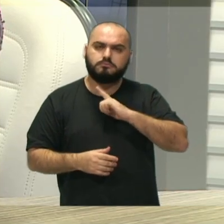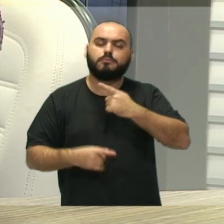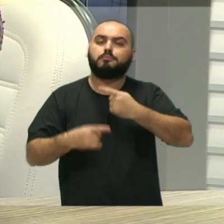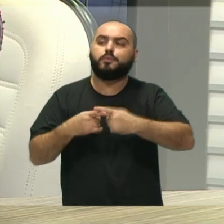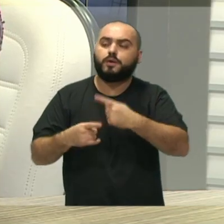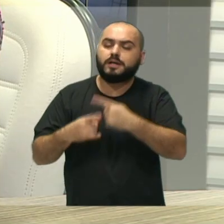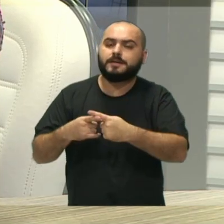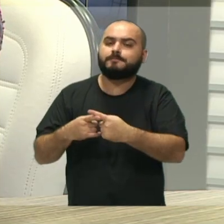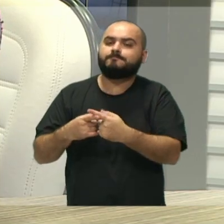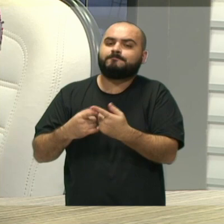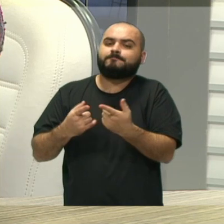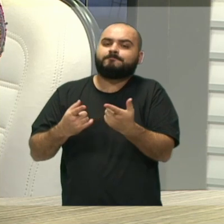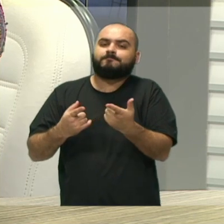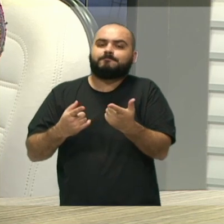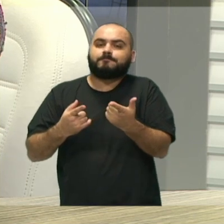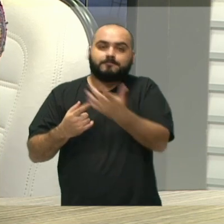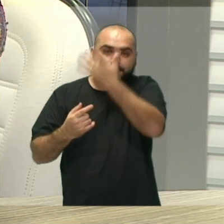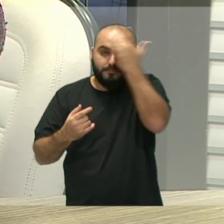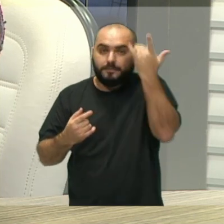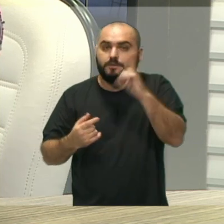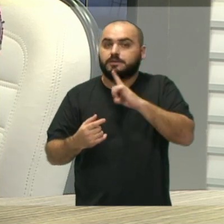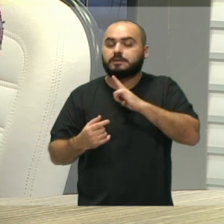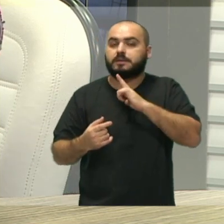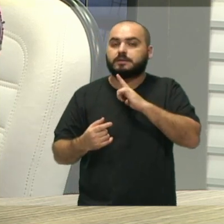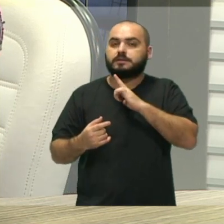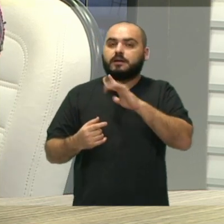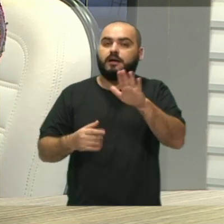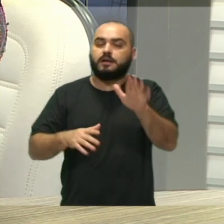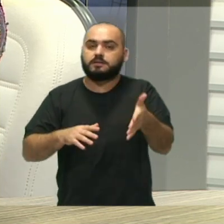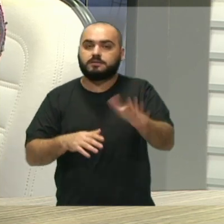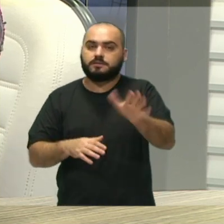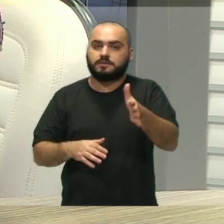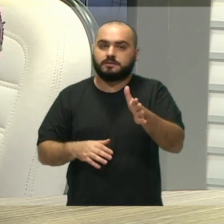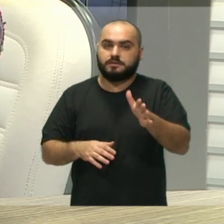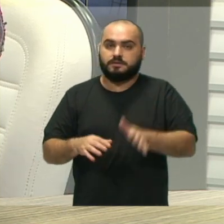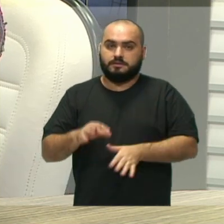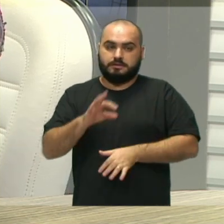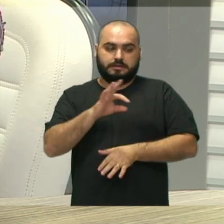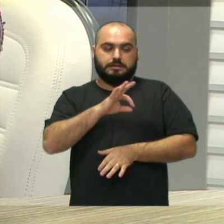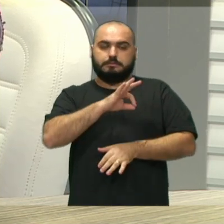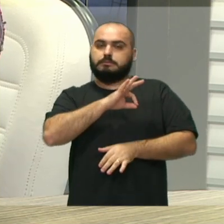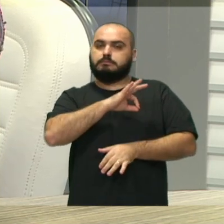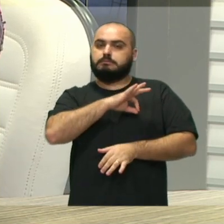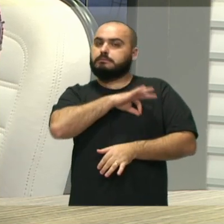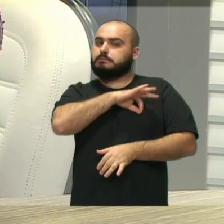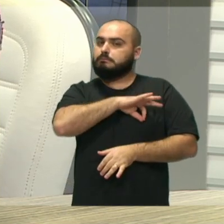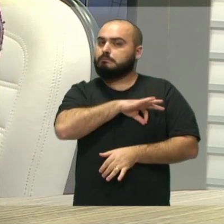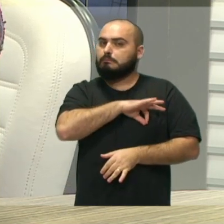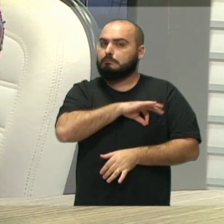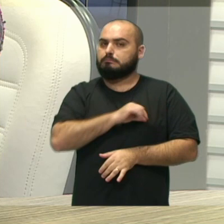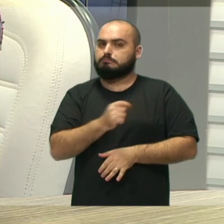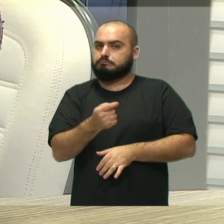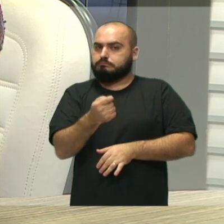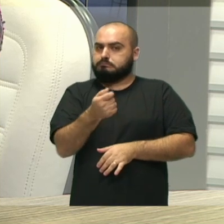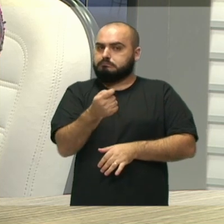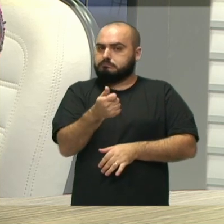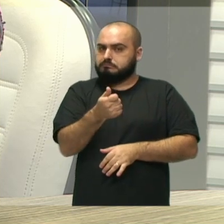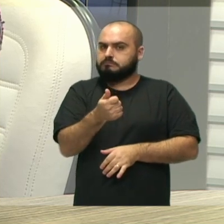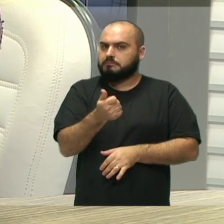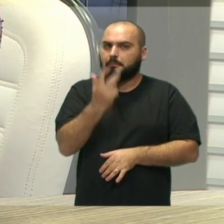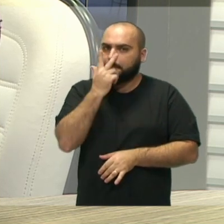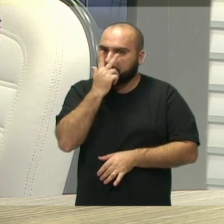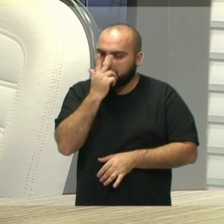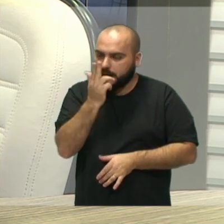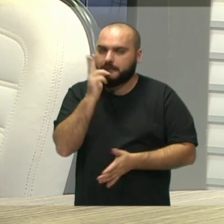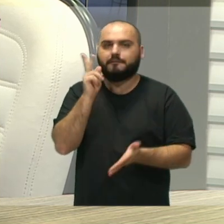e mais ainda quando a pessoa tem uma condição financeira mais desfavorável, porque fica parecendo realmente